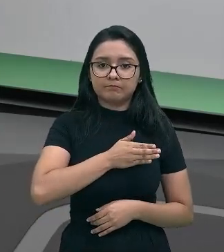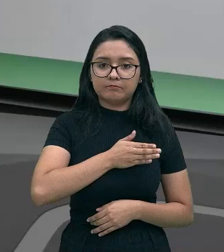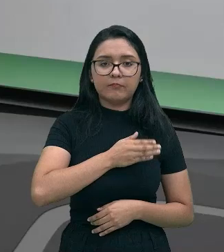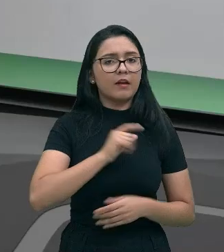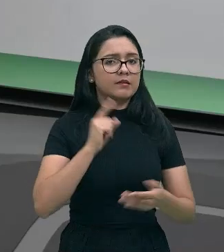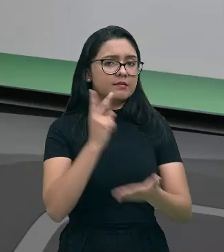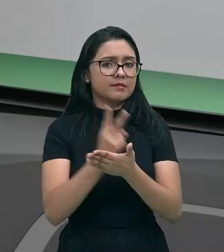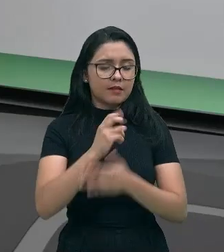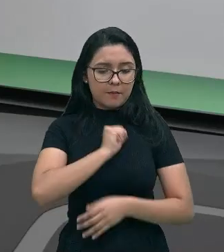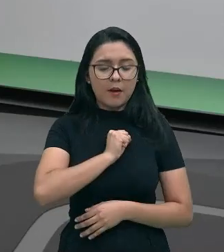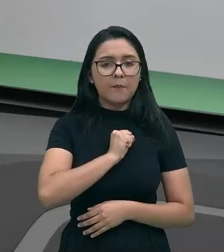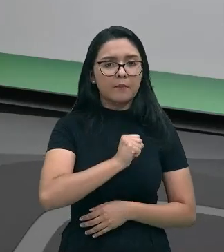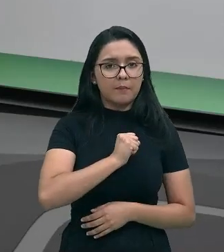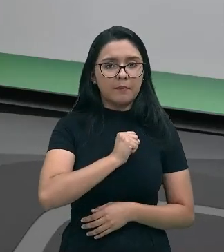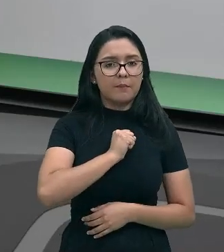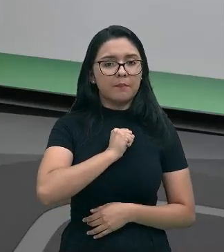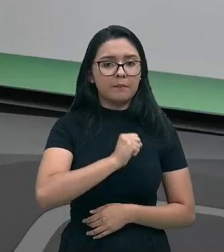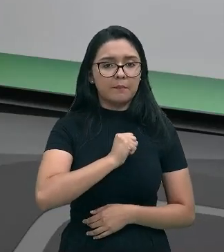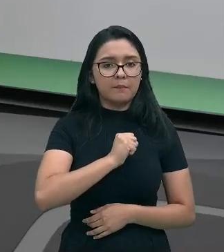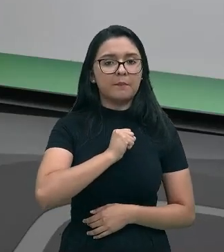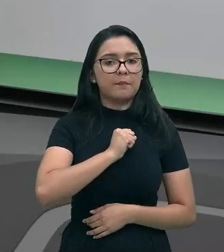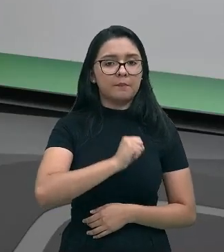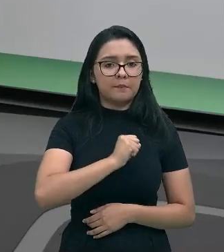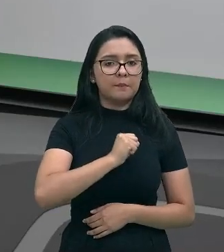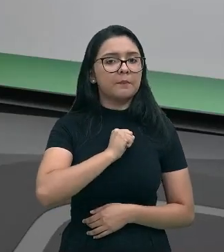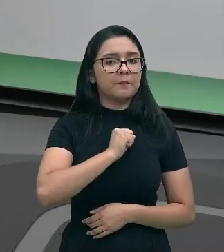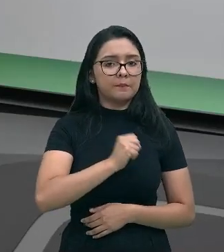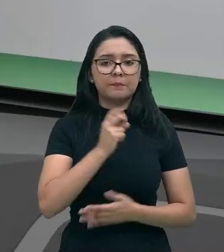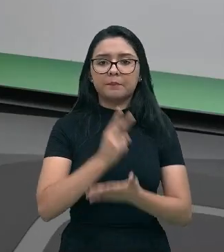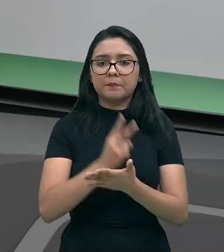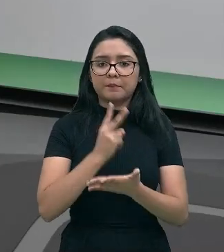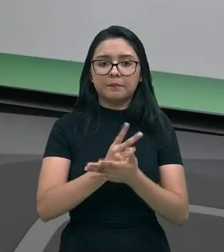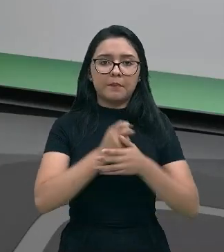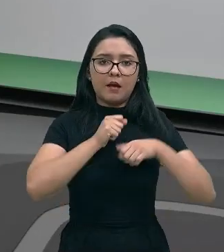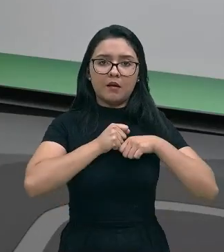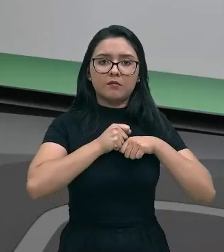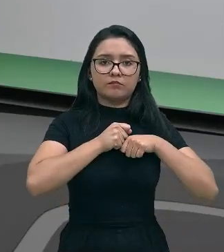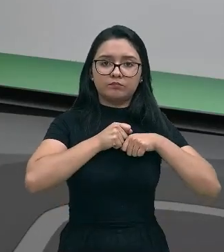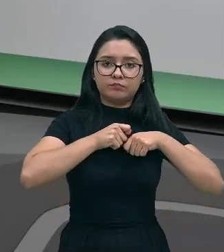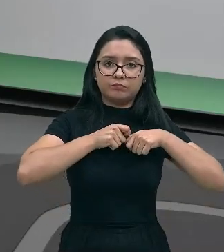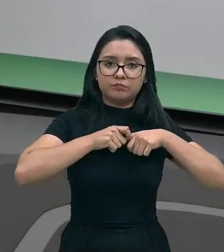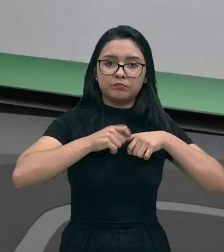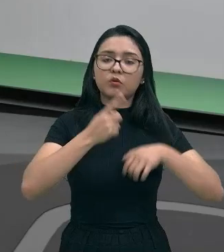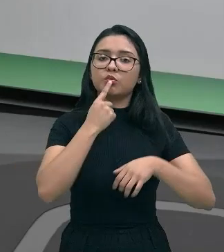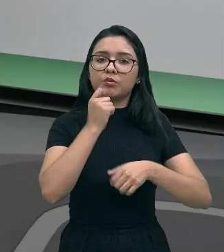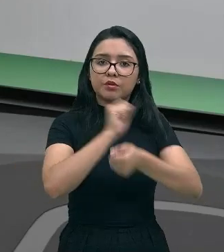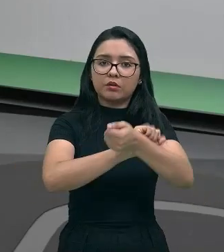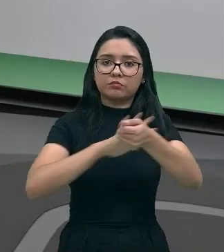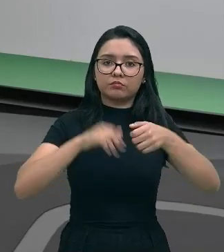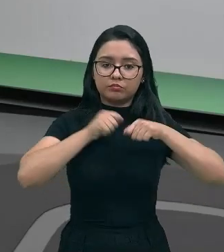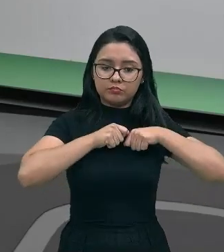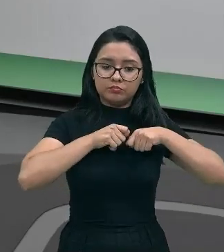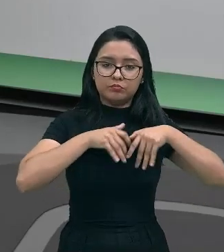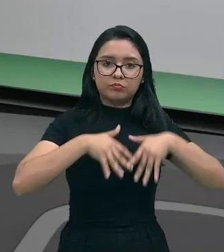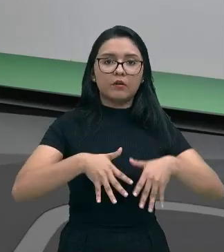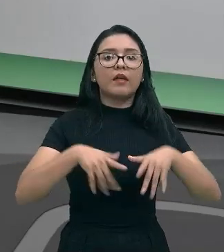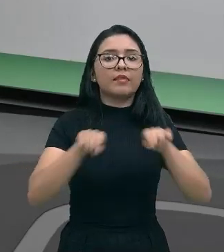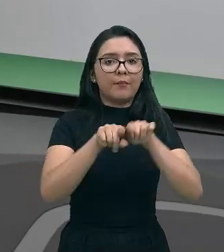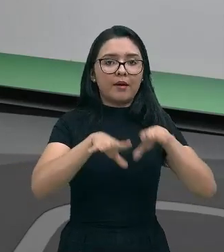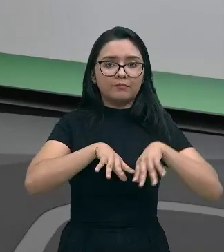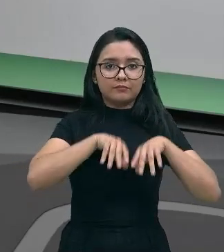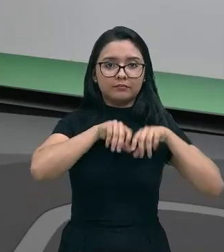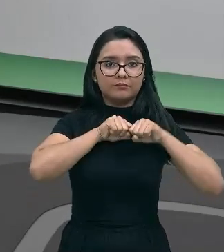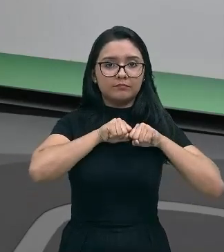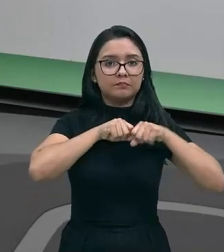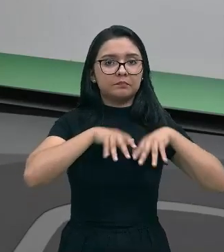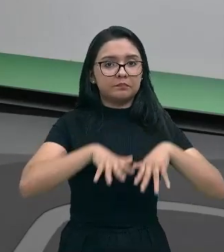batendo, né? Porque ele fica trabalhando sempre, mandando o sangue para todo o corpo e recebendo também o sangue de todo o corpo, né? Como a